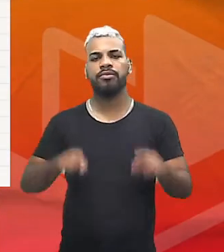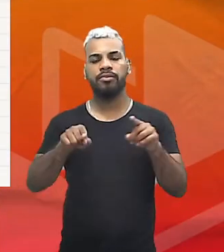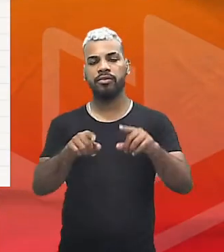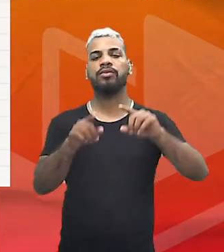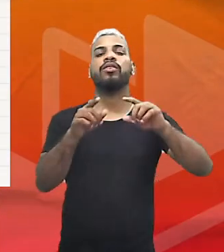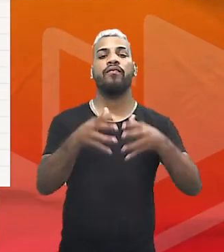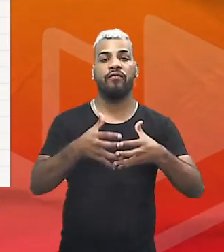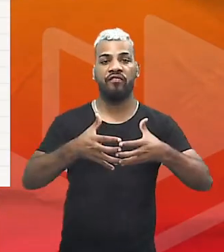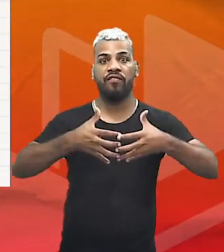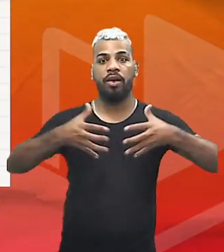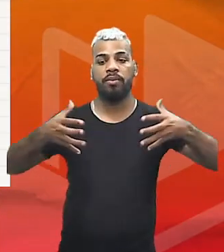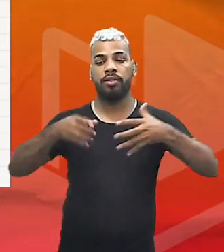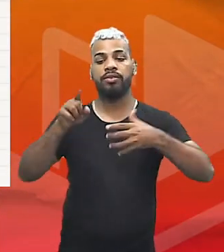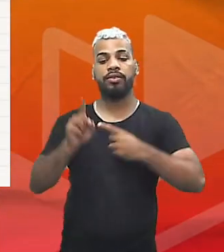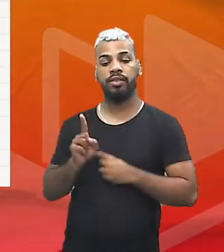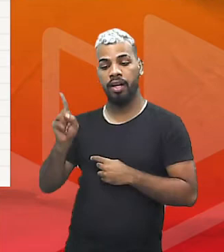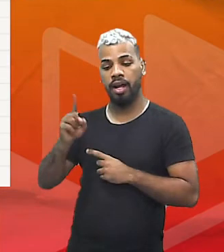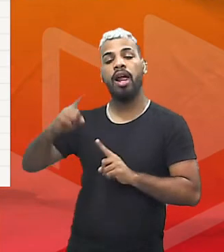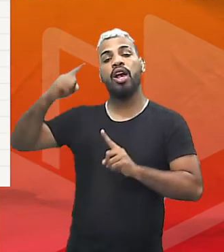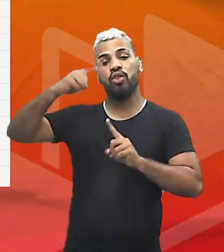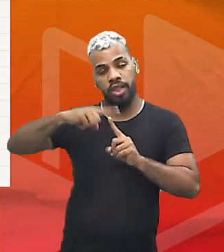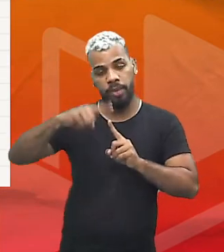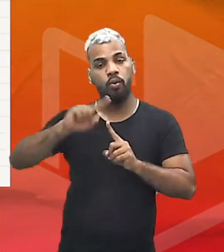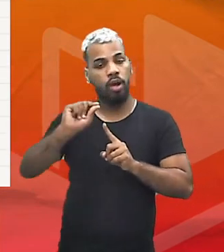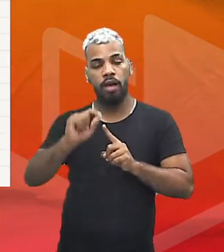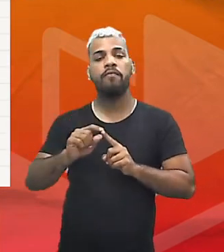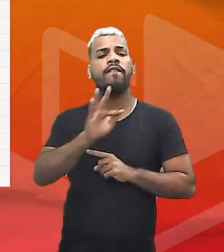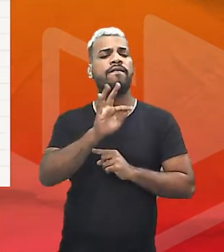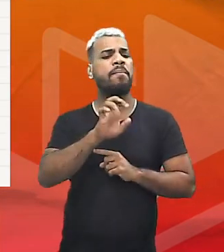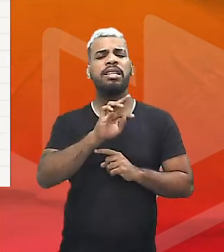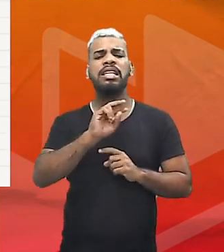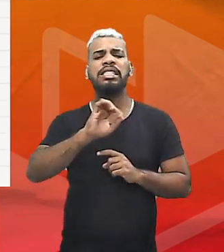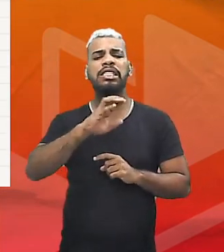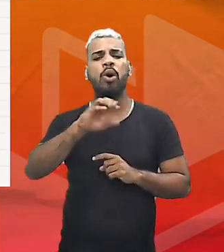ela é um tipo de processo exotérmico